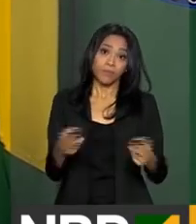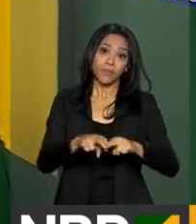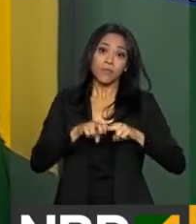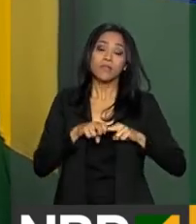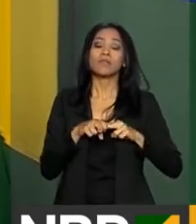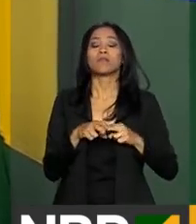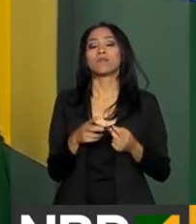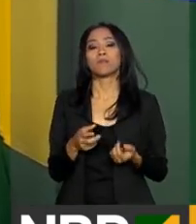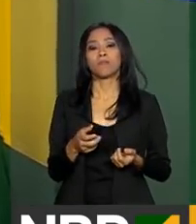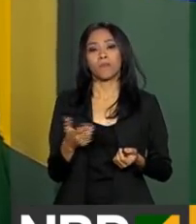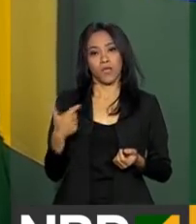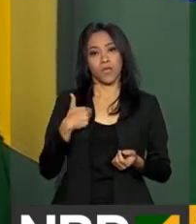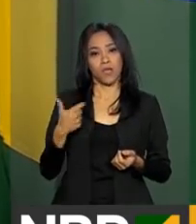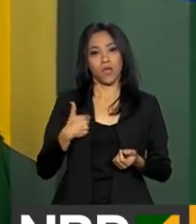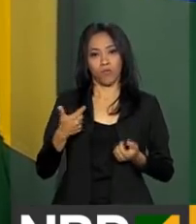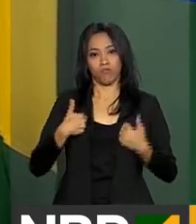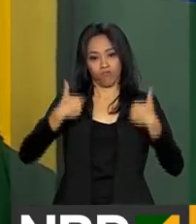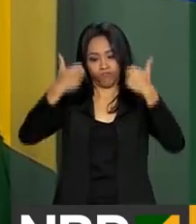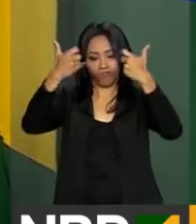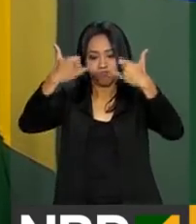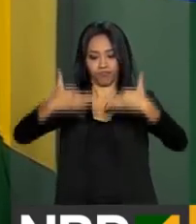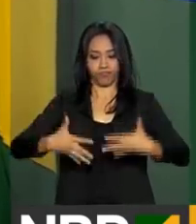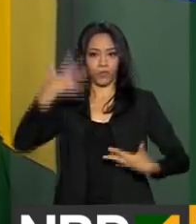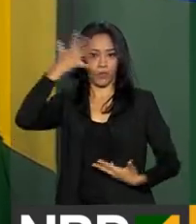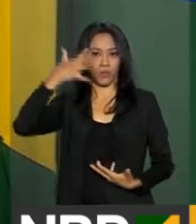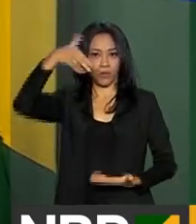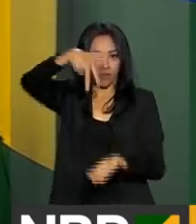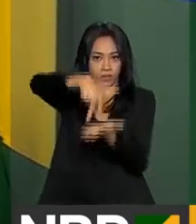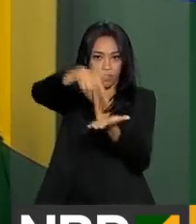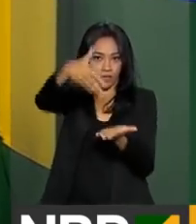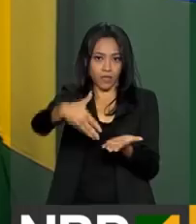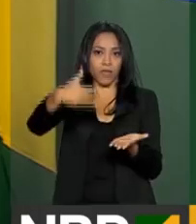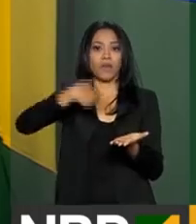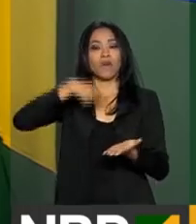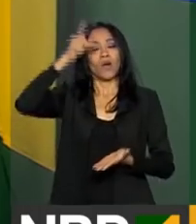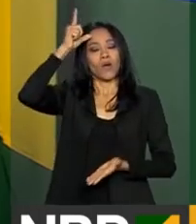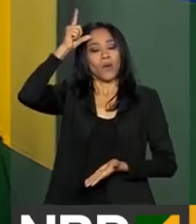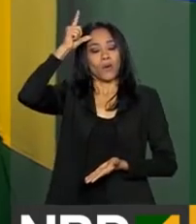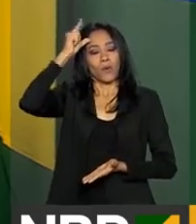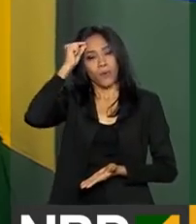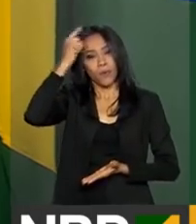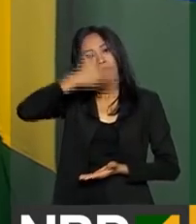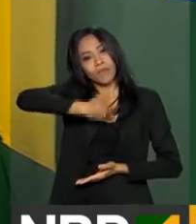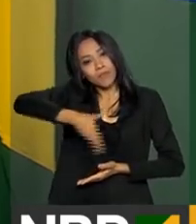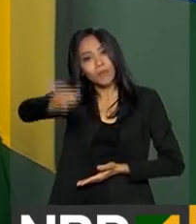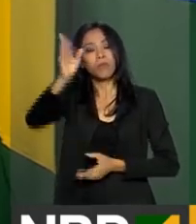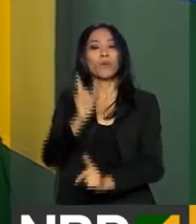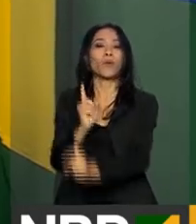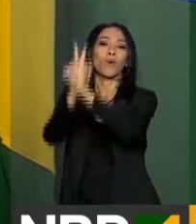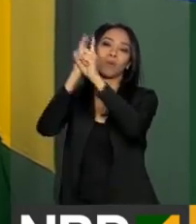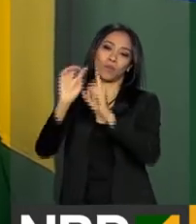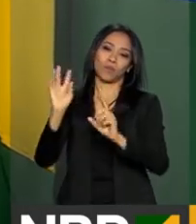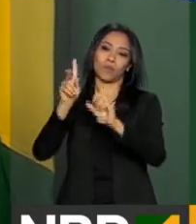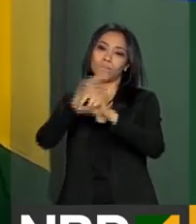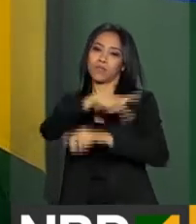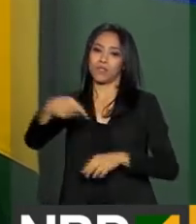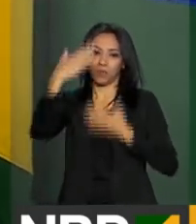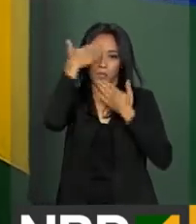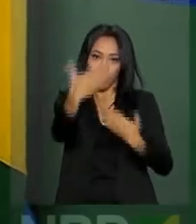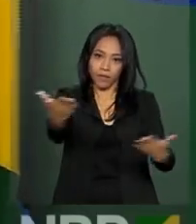fazer esta declaração eu vou mais tranqüilo para o encontro com o presidente e era obrigado a